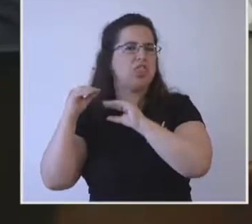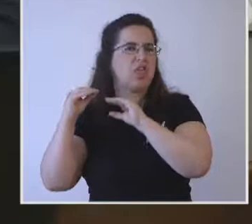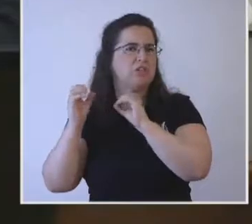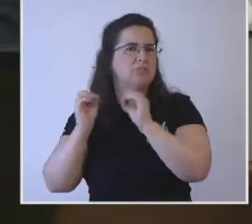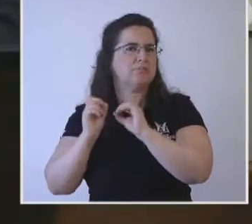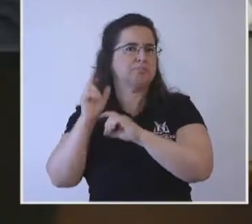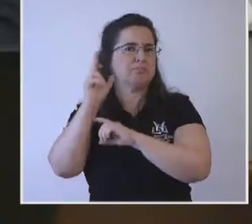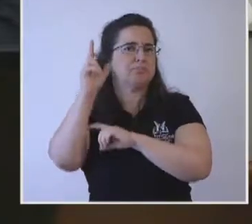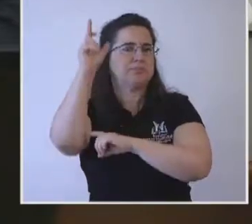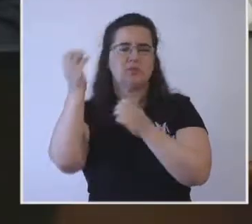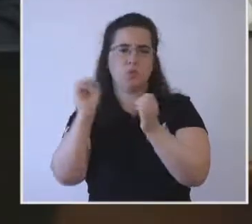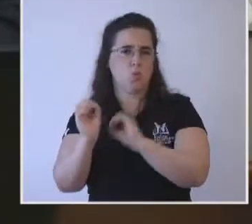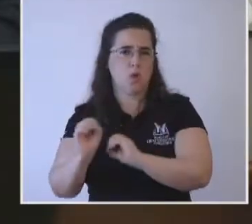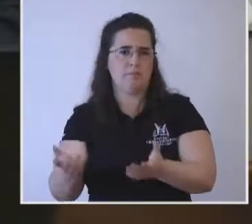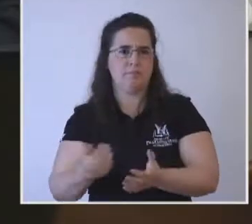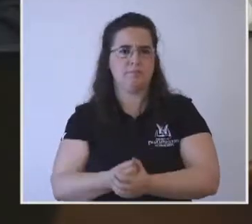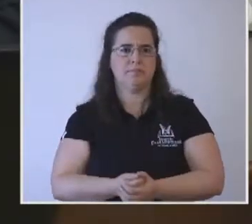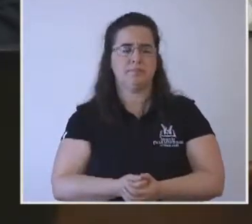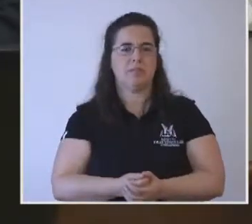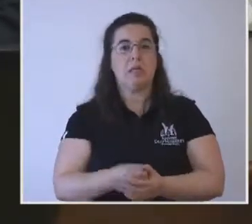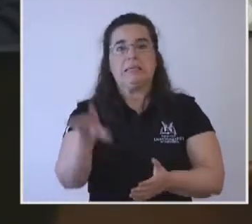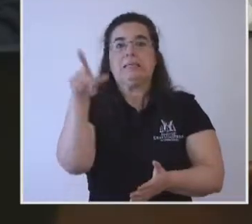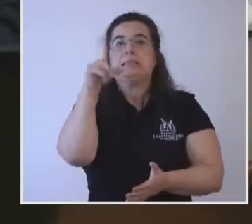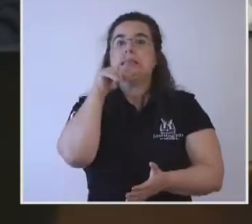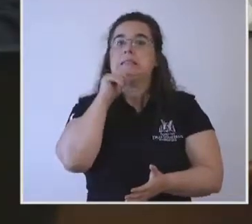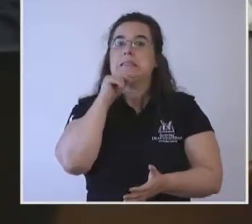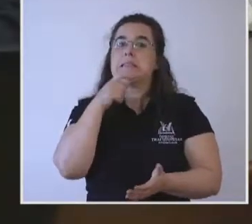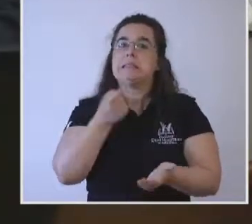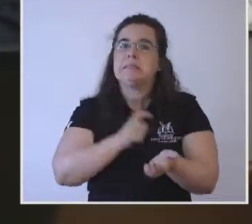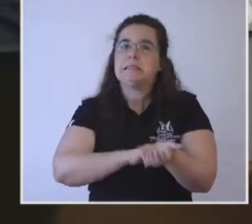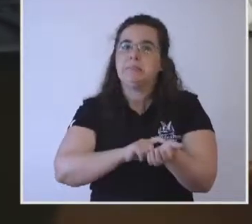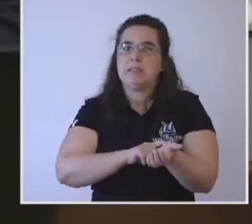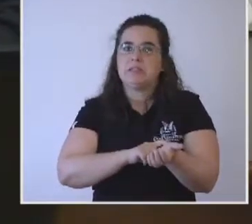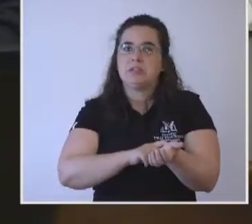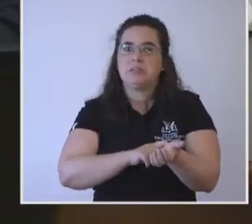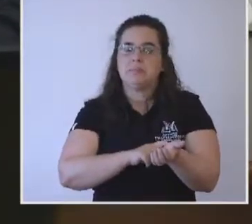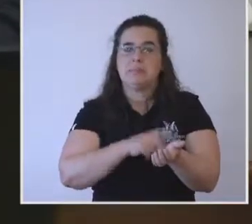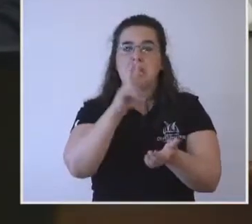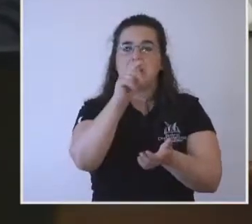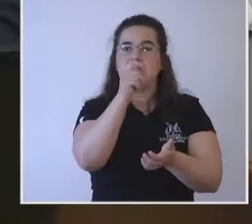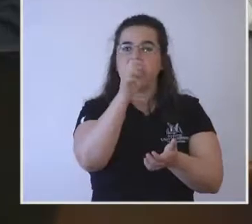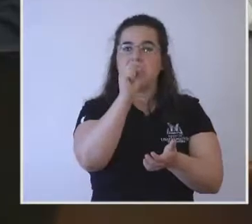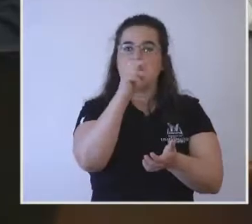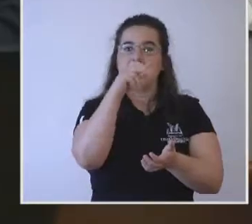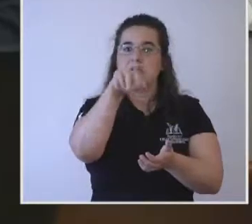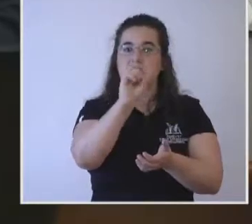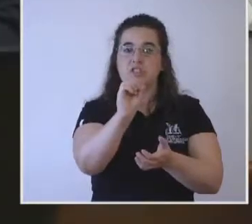colesterol alto. Diabetes. Não aparecem véganos na raça negra.